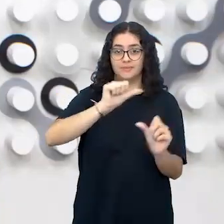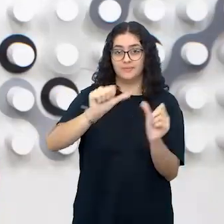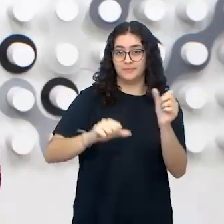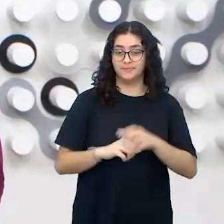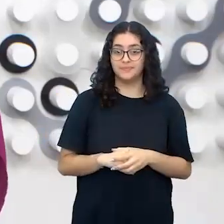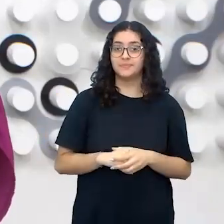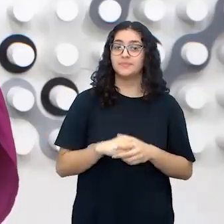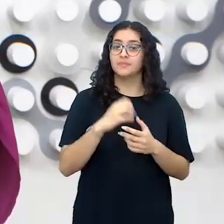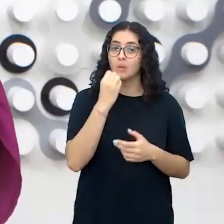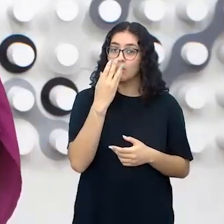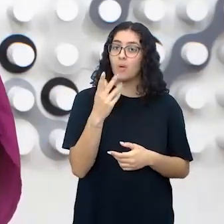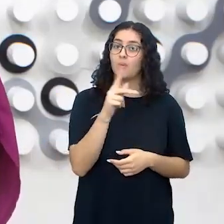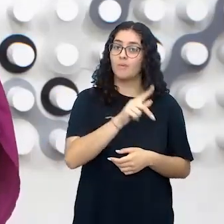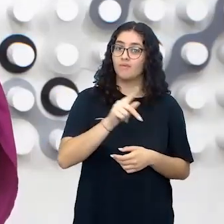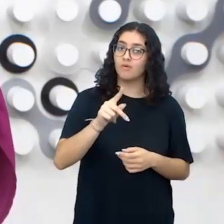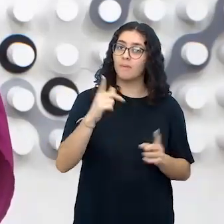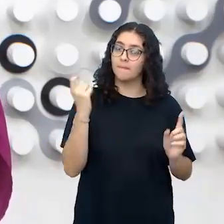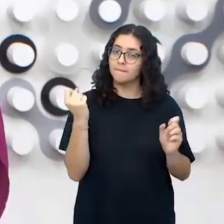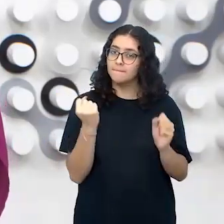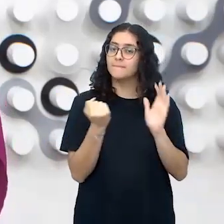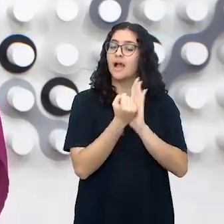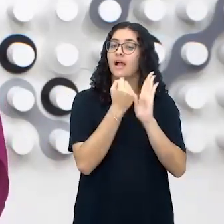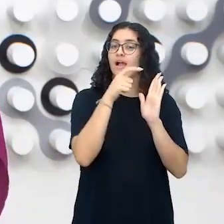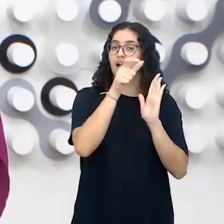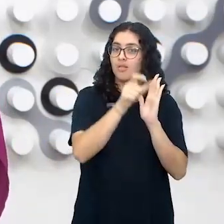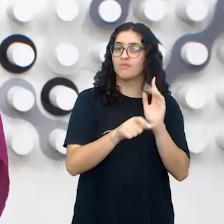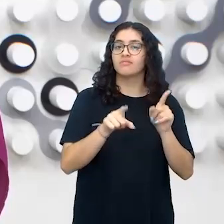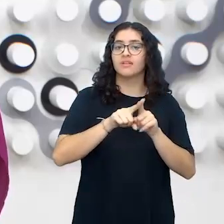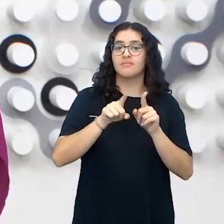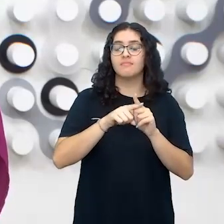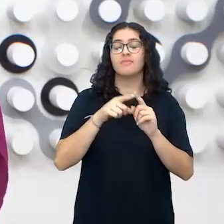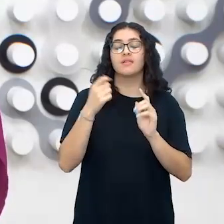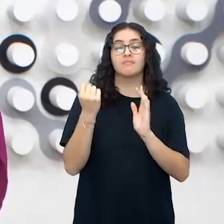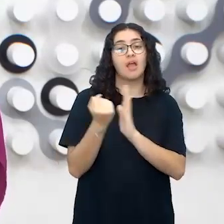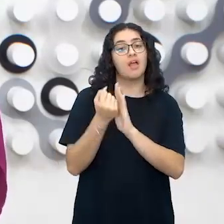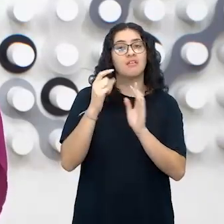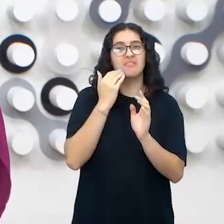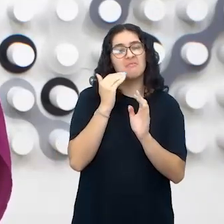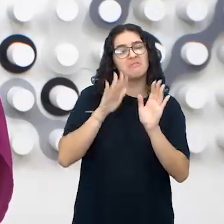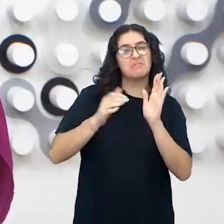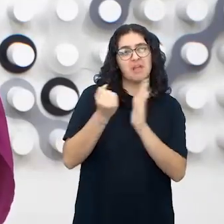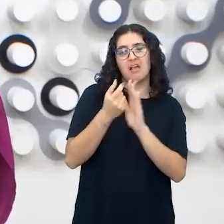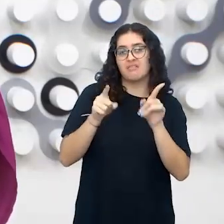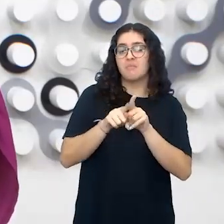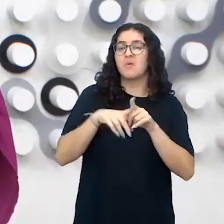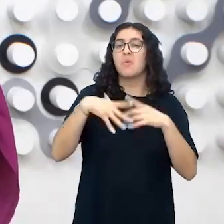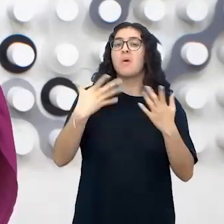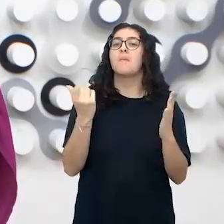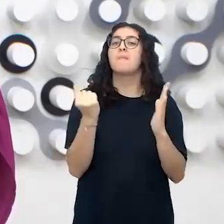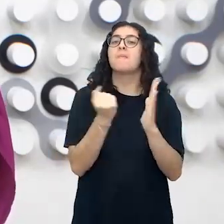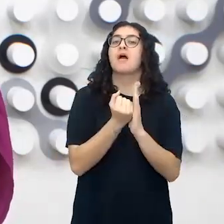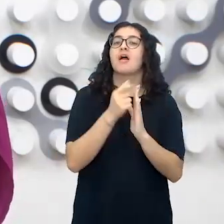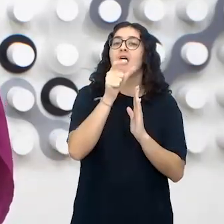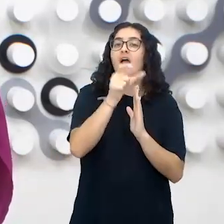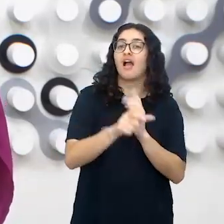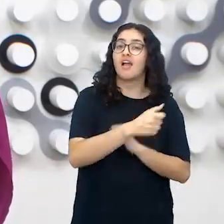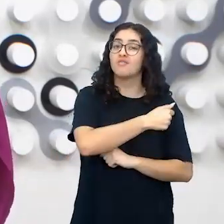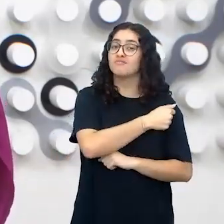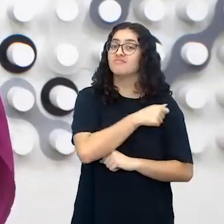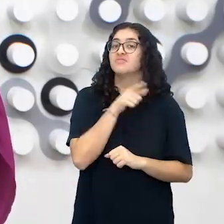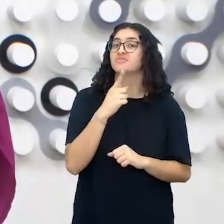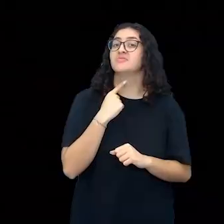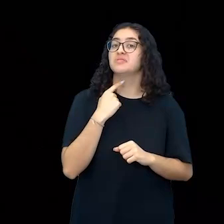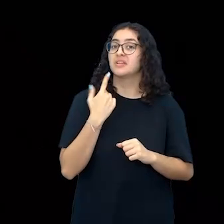Um bom professor marca um aluno, o professor não tão bom assim marca também. Então, qual é a marca que você quer deixar no seu aluno? Qual é a marca que você quer deixar